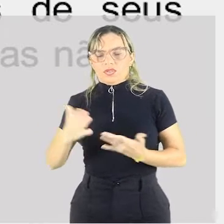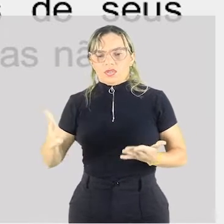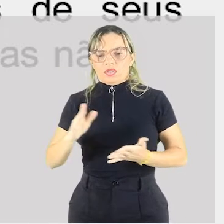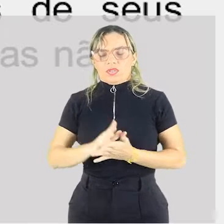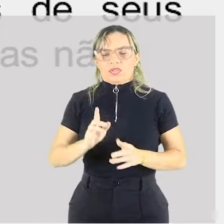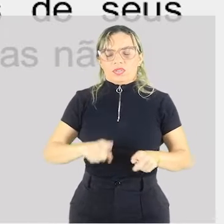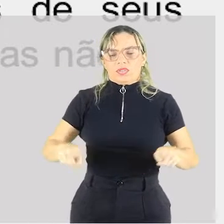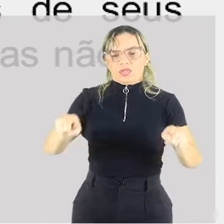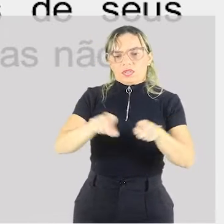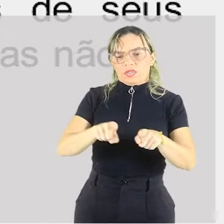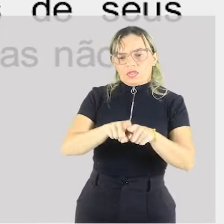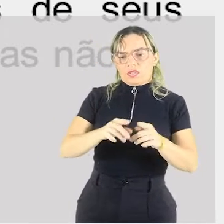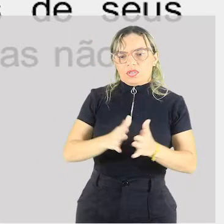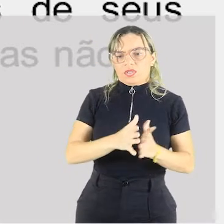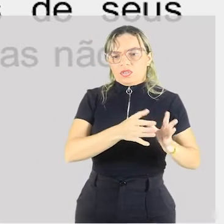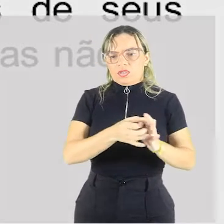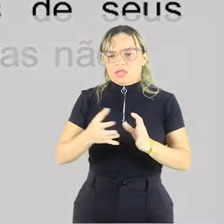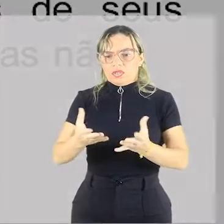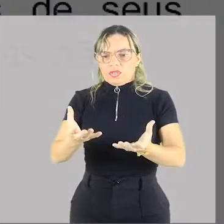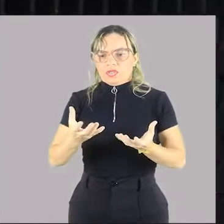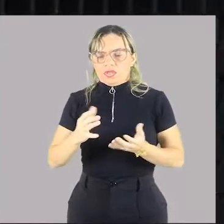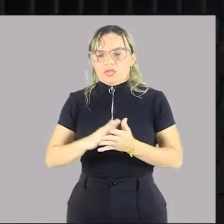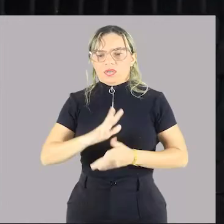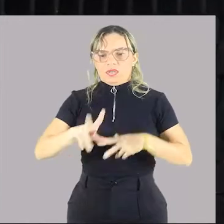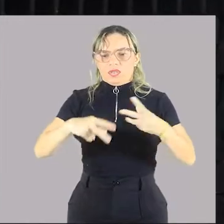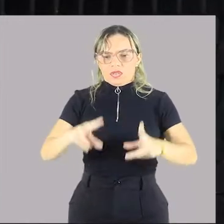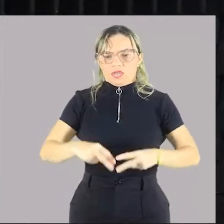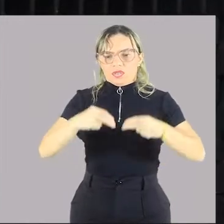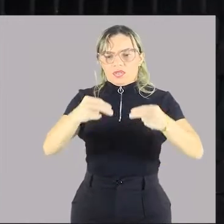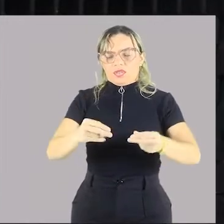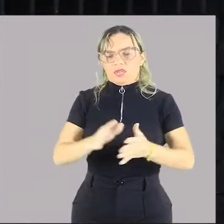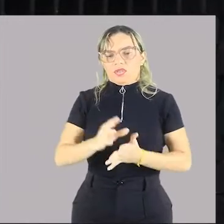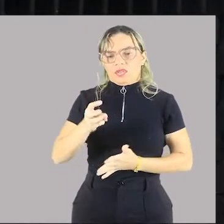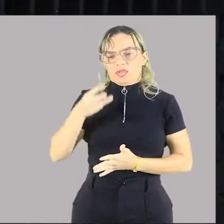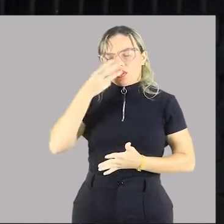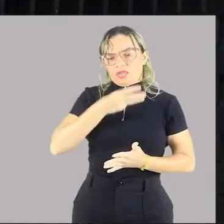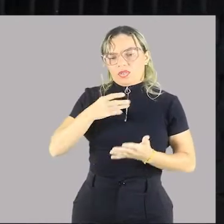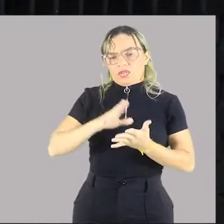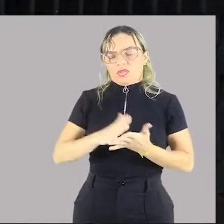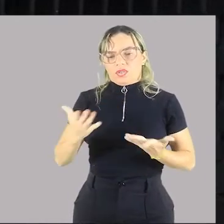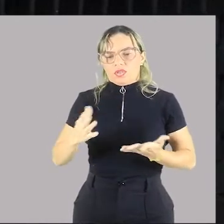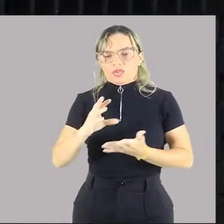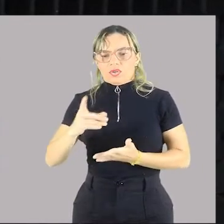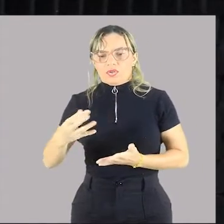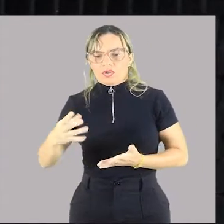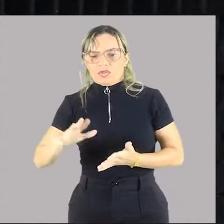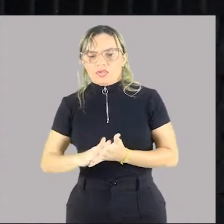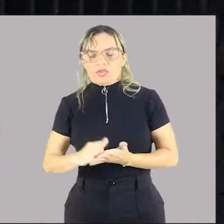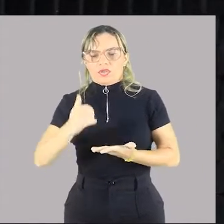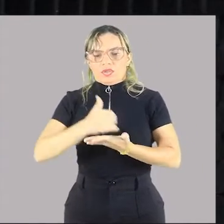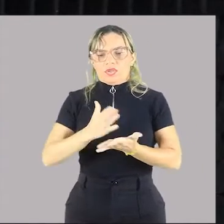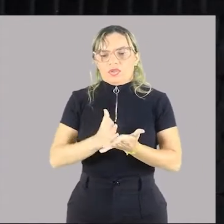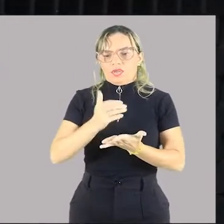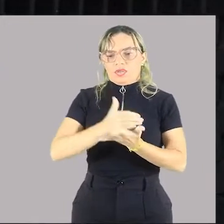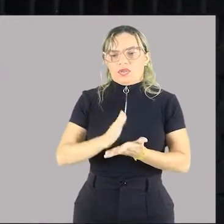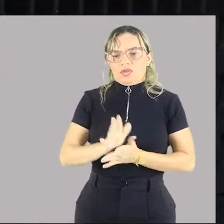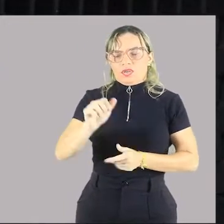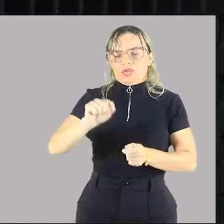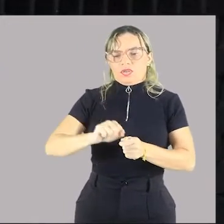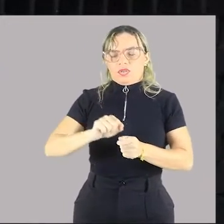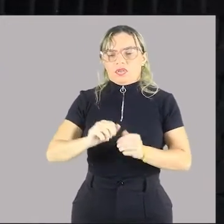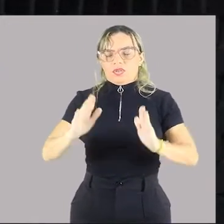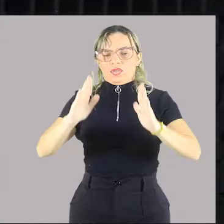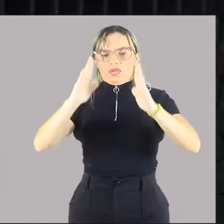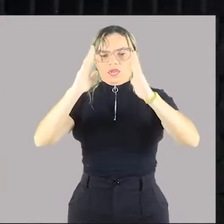de doces de seus compadres, tá vendo? Recebia presente. Os bolos feitos em casa